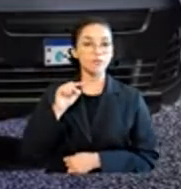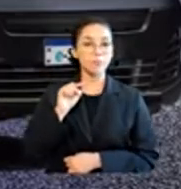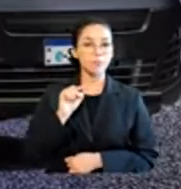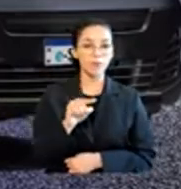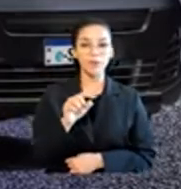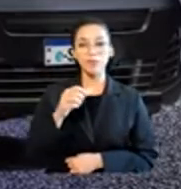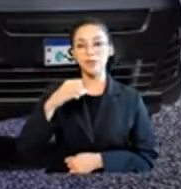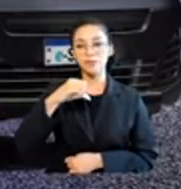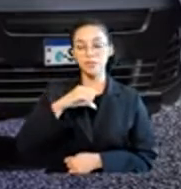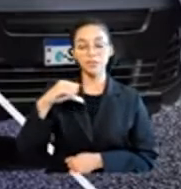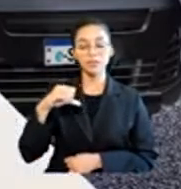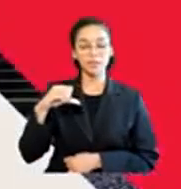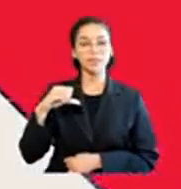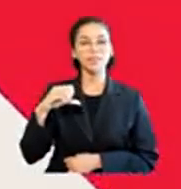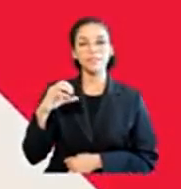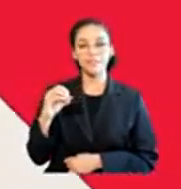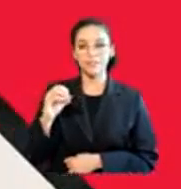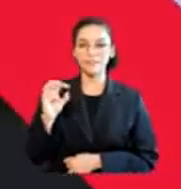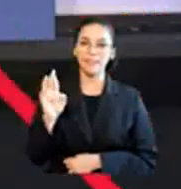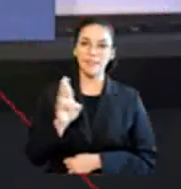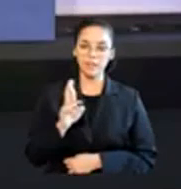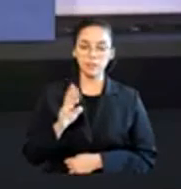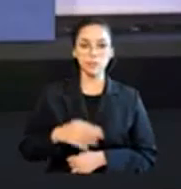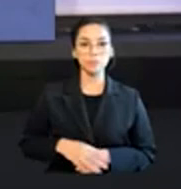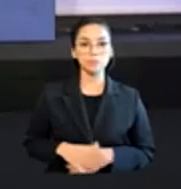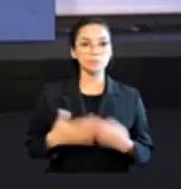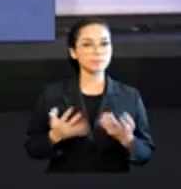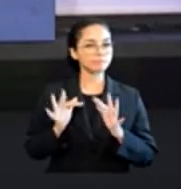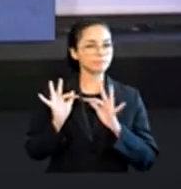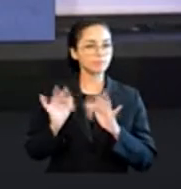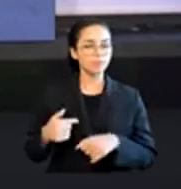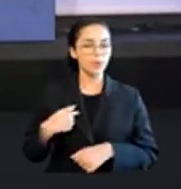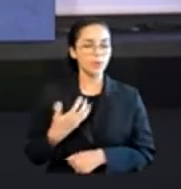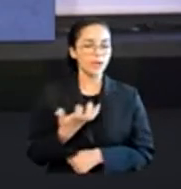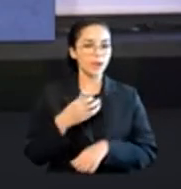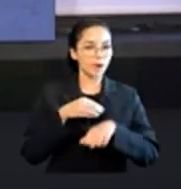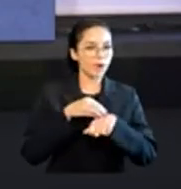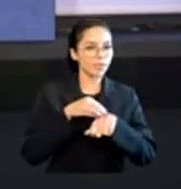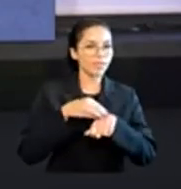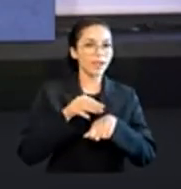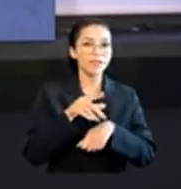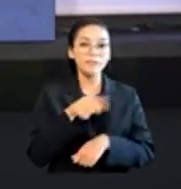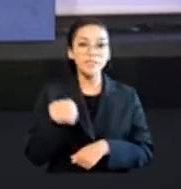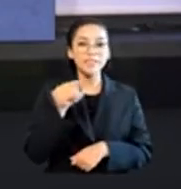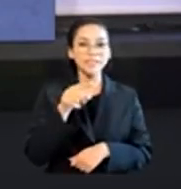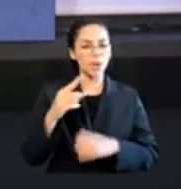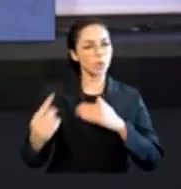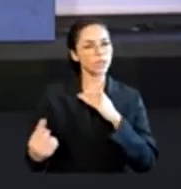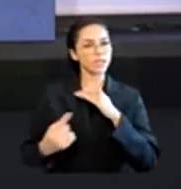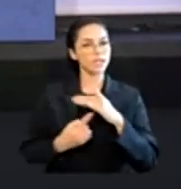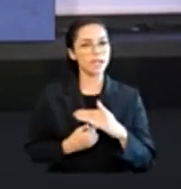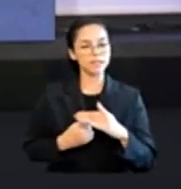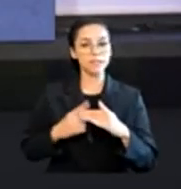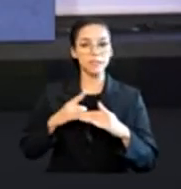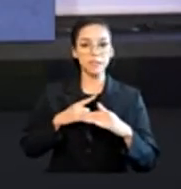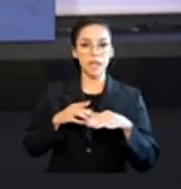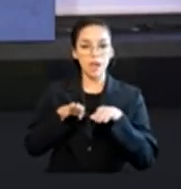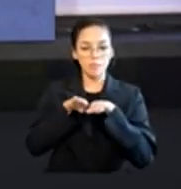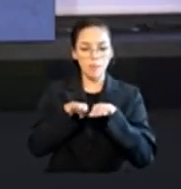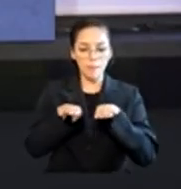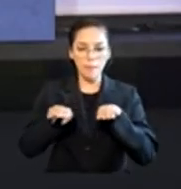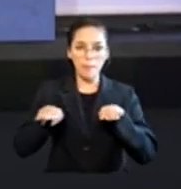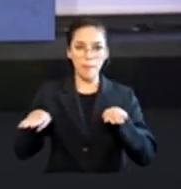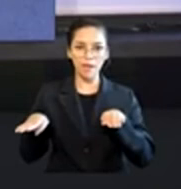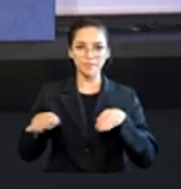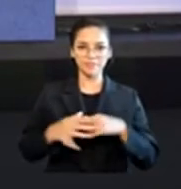329.990. Para finalizar, eu quero dar um recado a você, que é o nosso cliente frotista. Entre em contato com